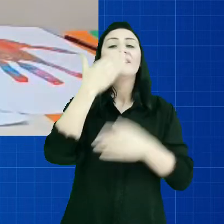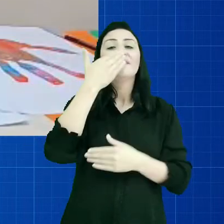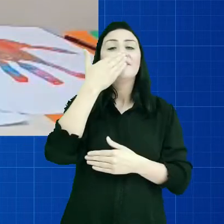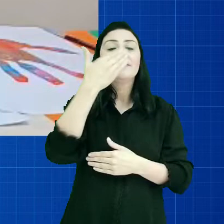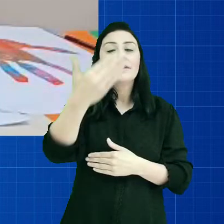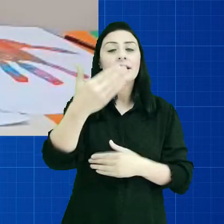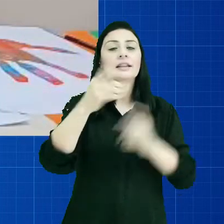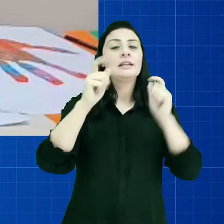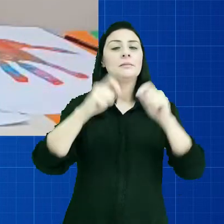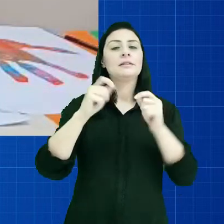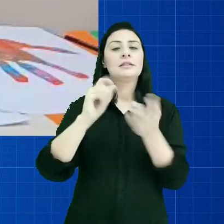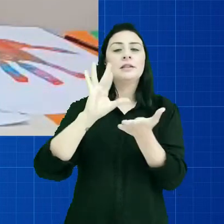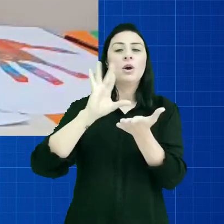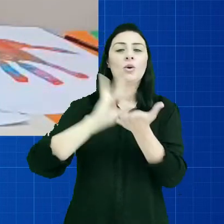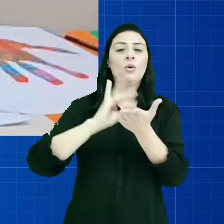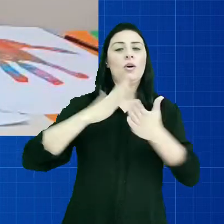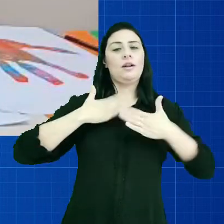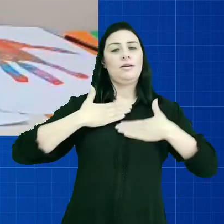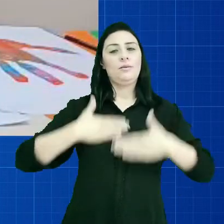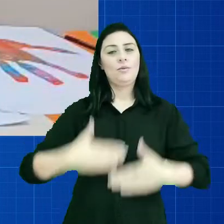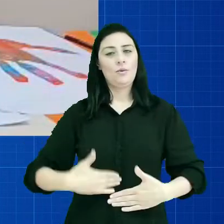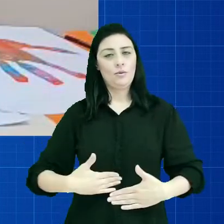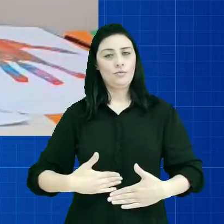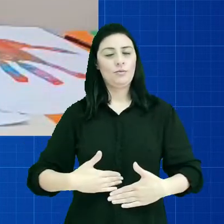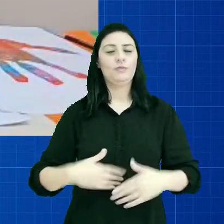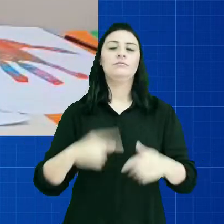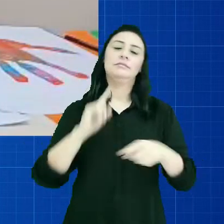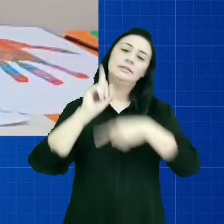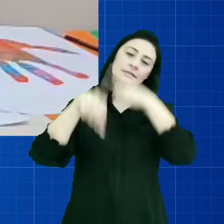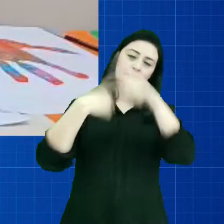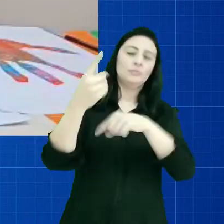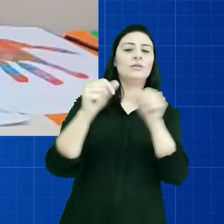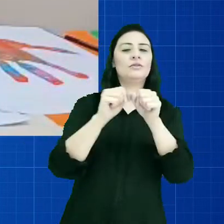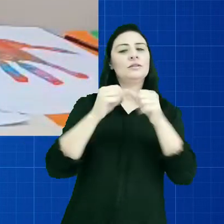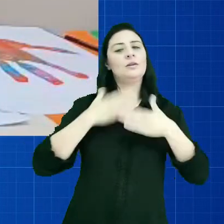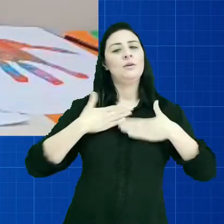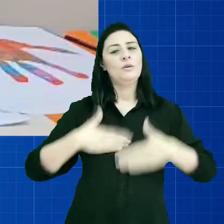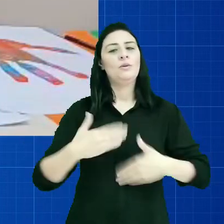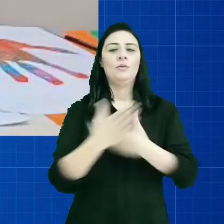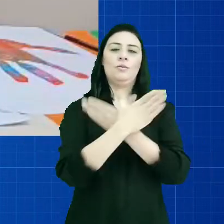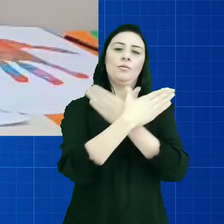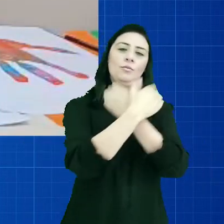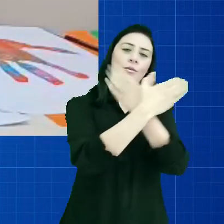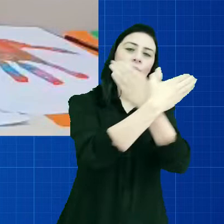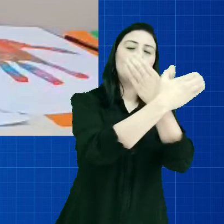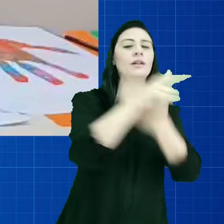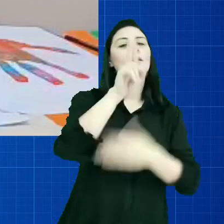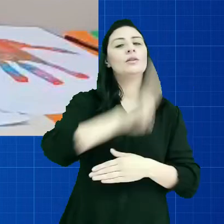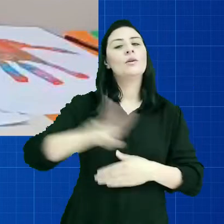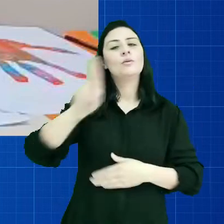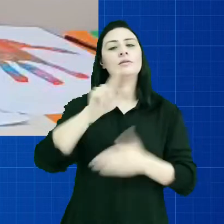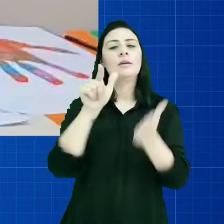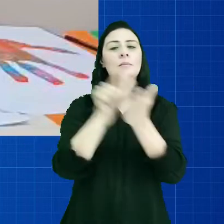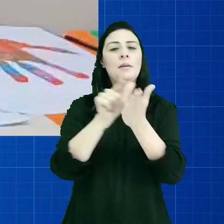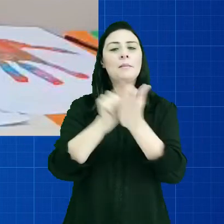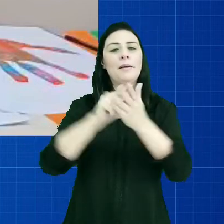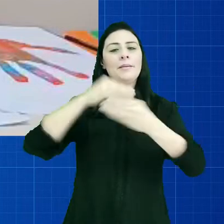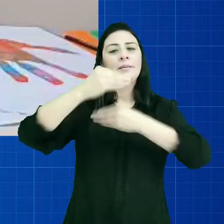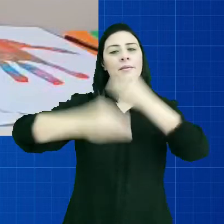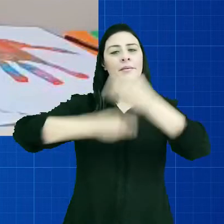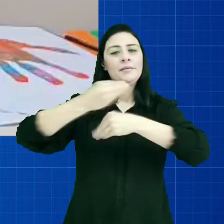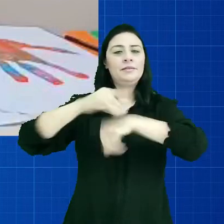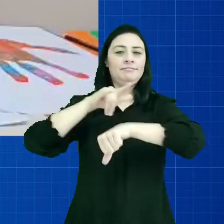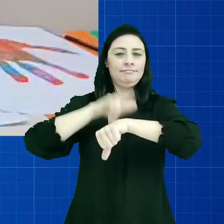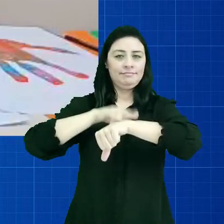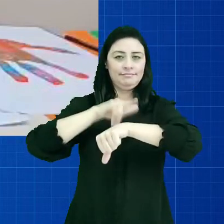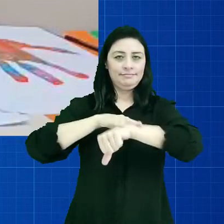Porque na frente eu vou precisar colar o corpinho. Aqui eu vou fazer o corpinho da borboleta aqui utilizando o rolinho de papel